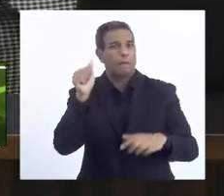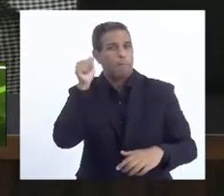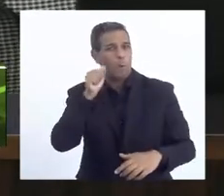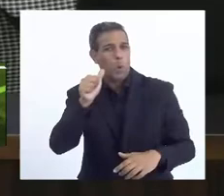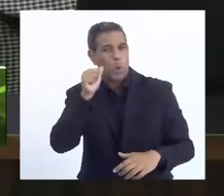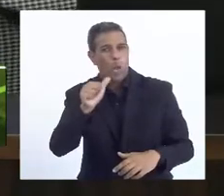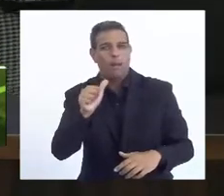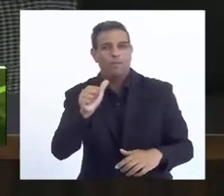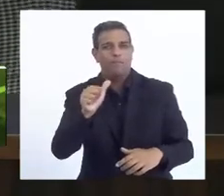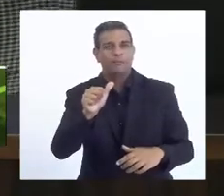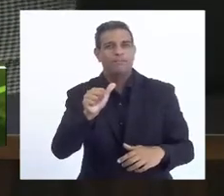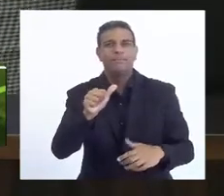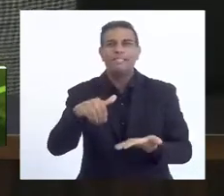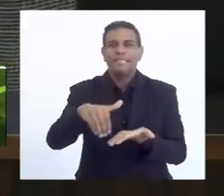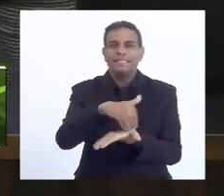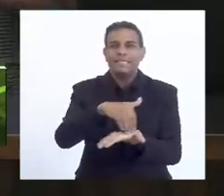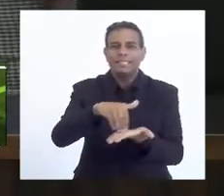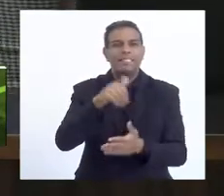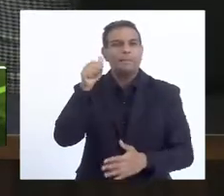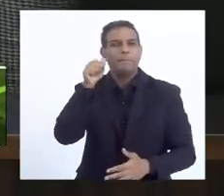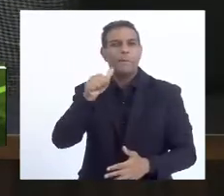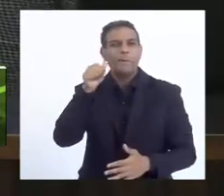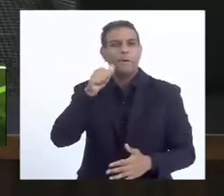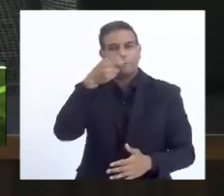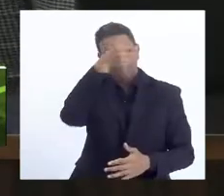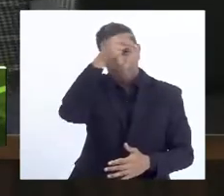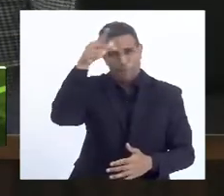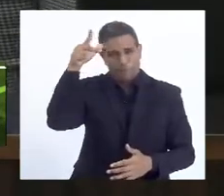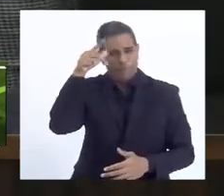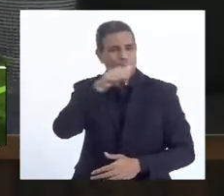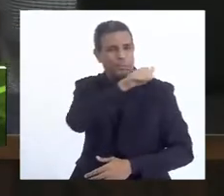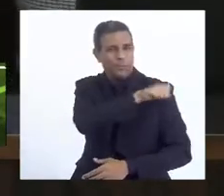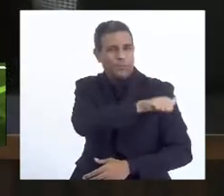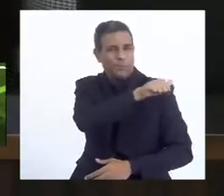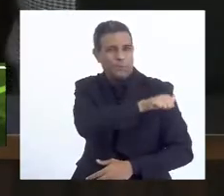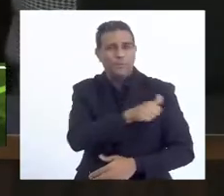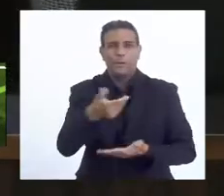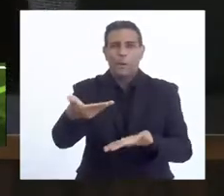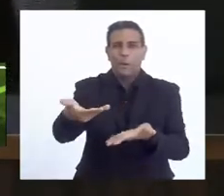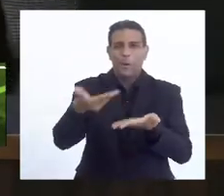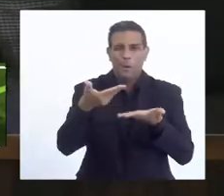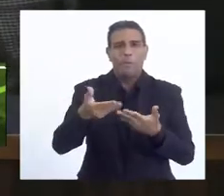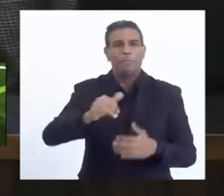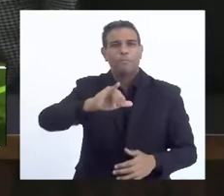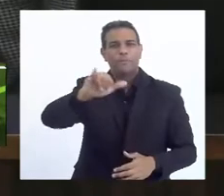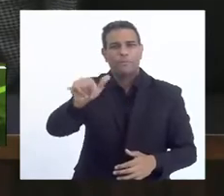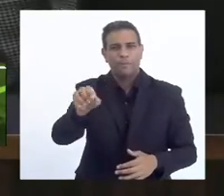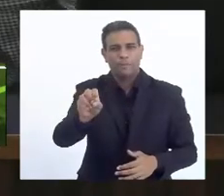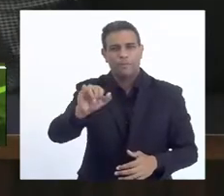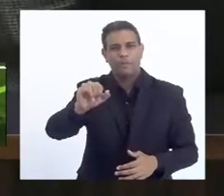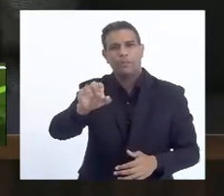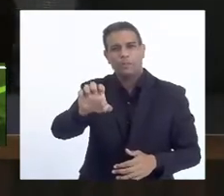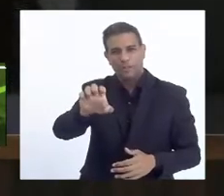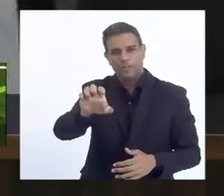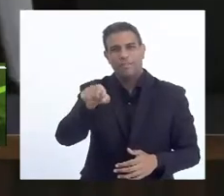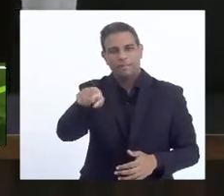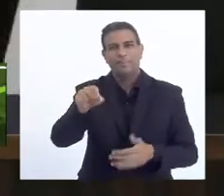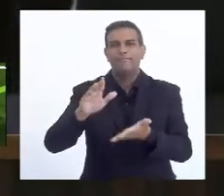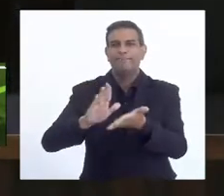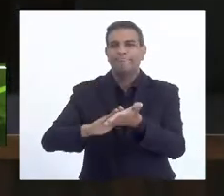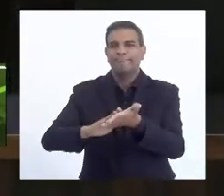mulheres, né, da Secretaria de Mulheres do município do Rio de Janeiro, a nossa querida Joyce Trindade.